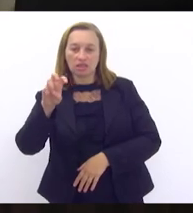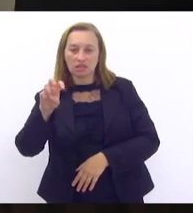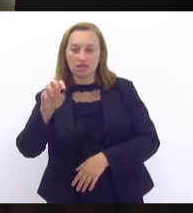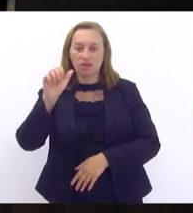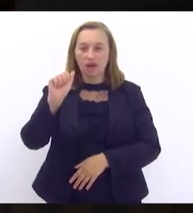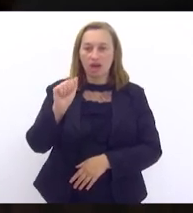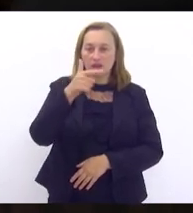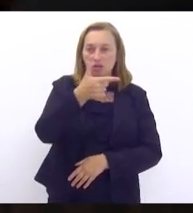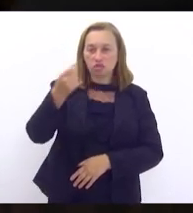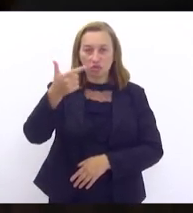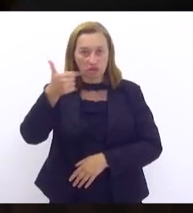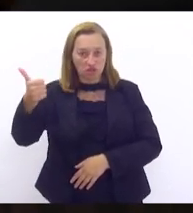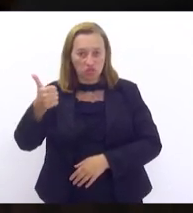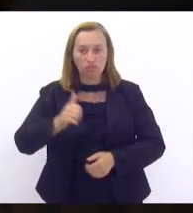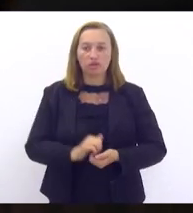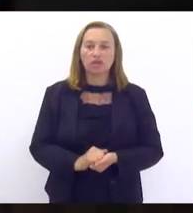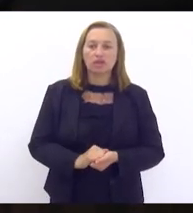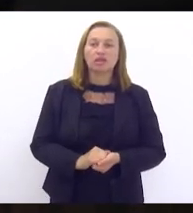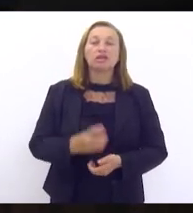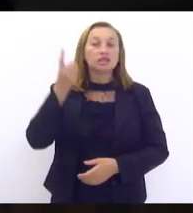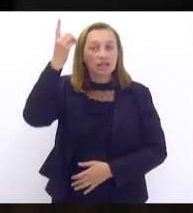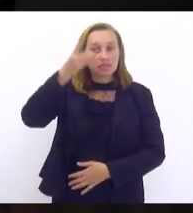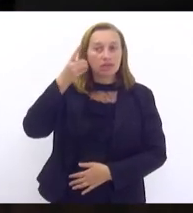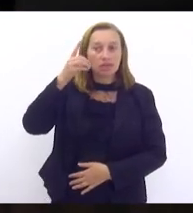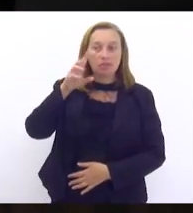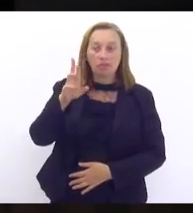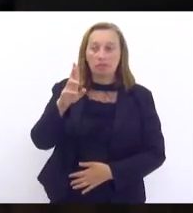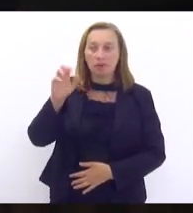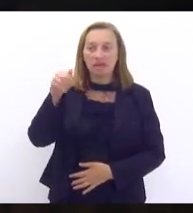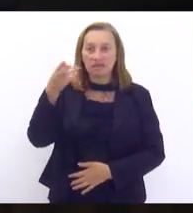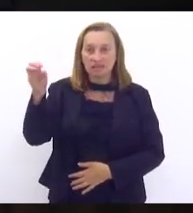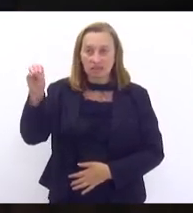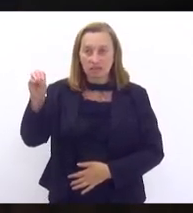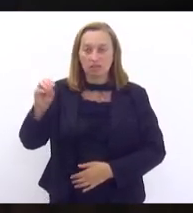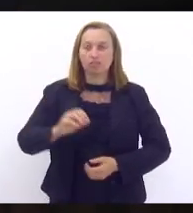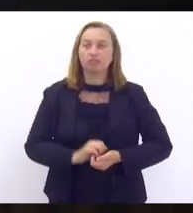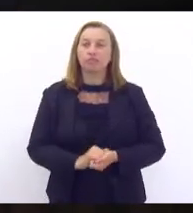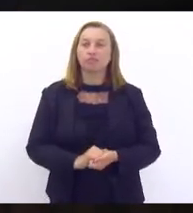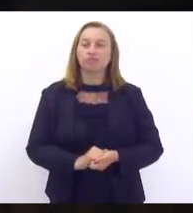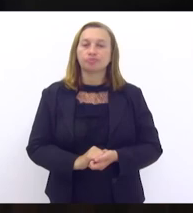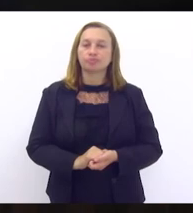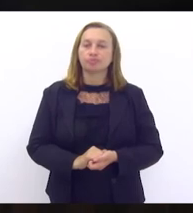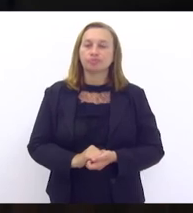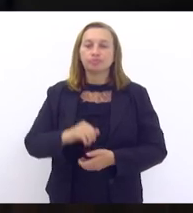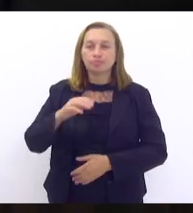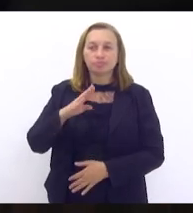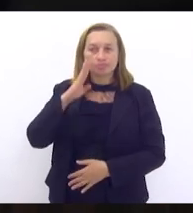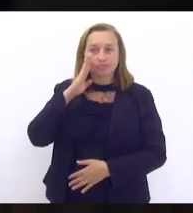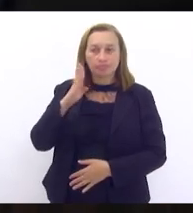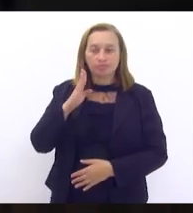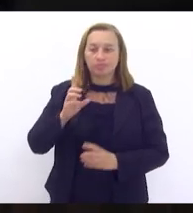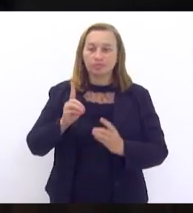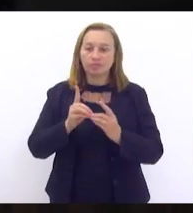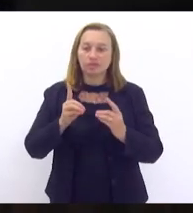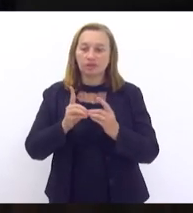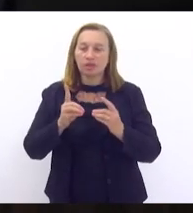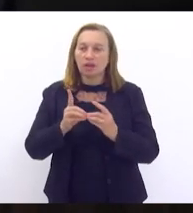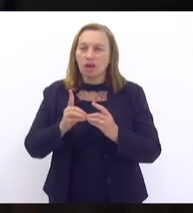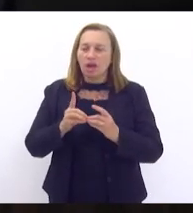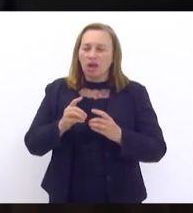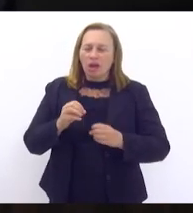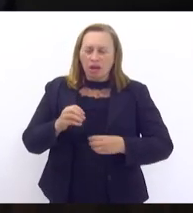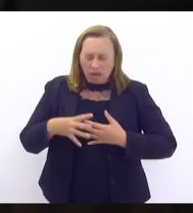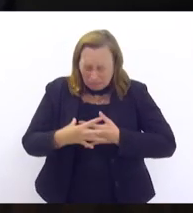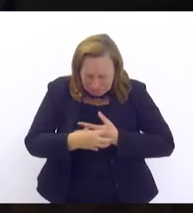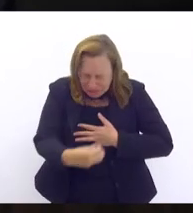3.695-A, de 2021, de autoria do deputado Brazão, que dispõe sobre a prioridade de atendimento aos órfãos